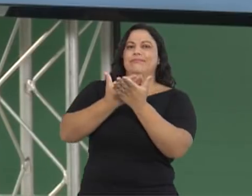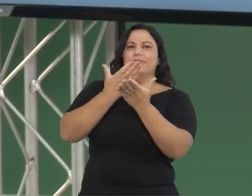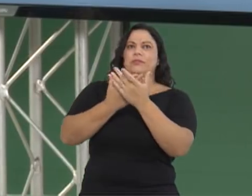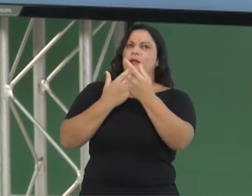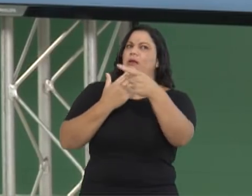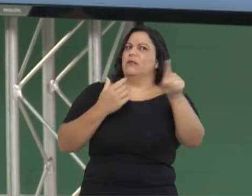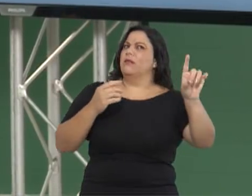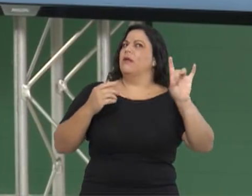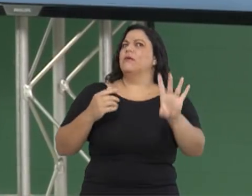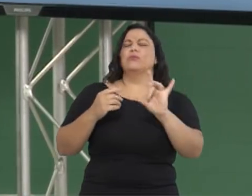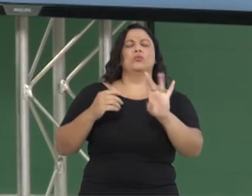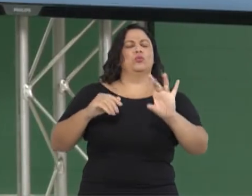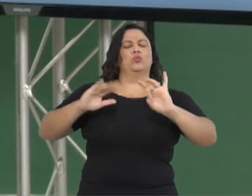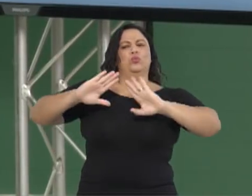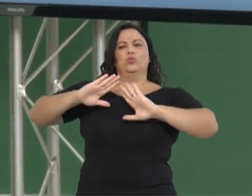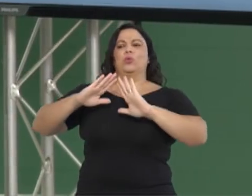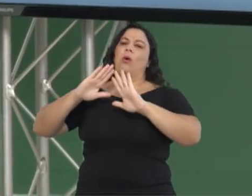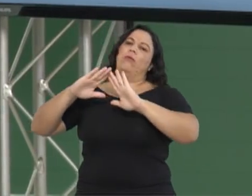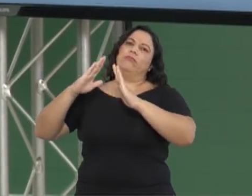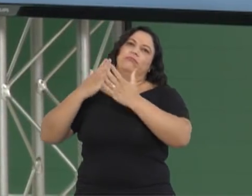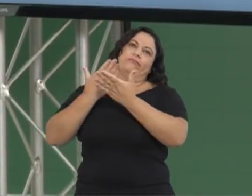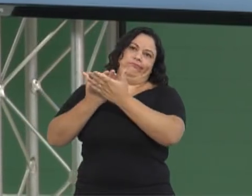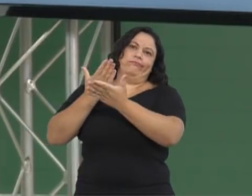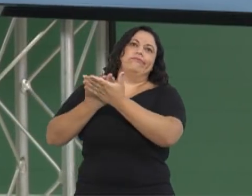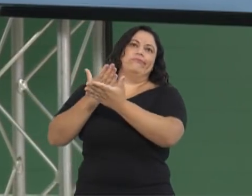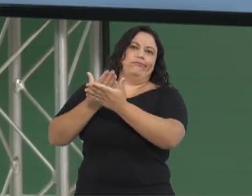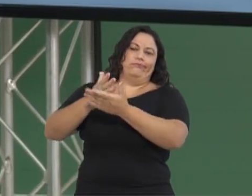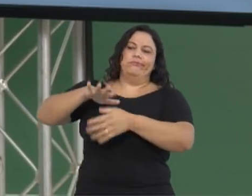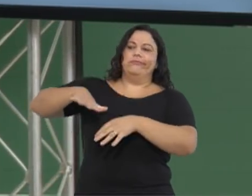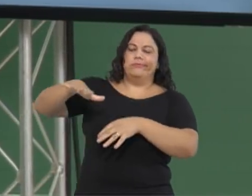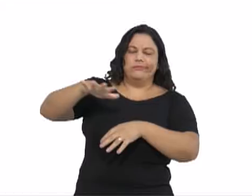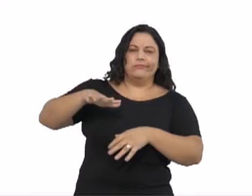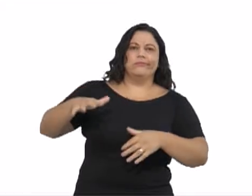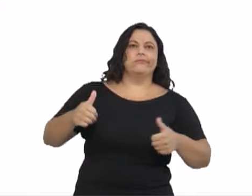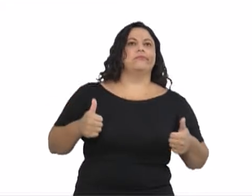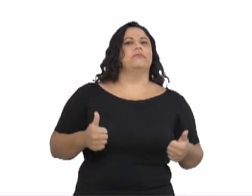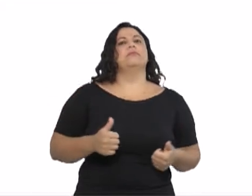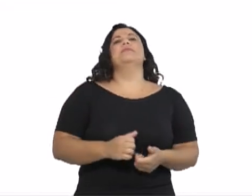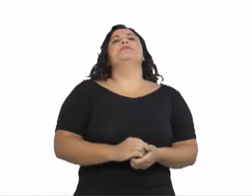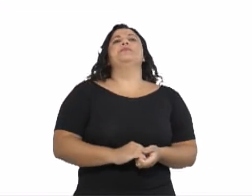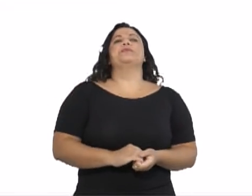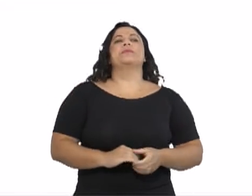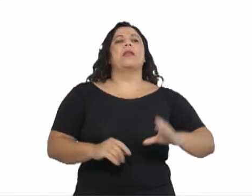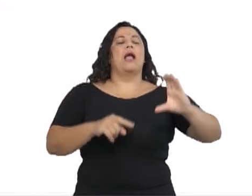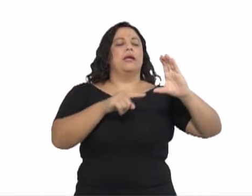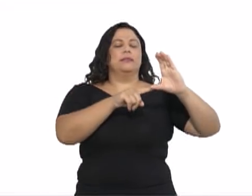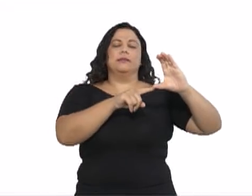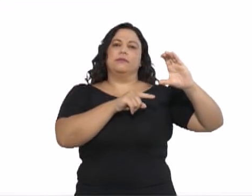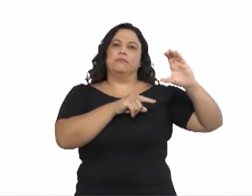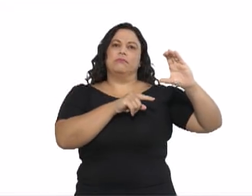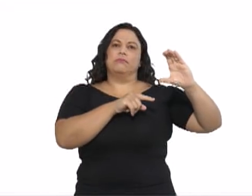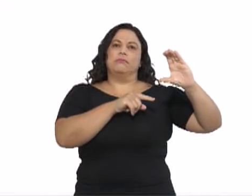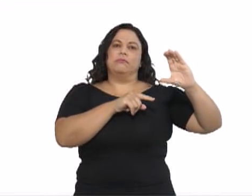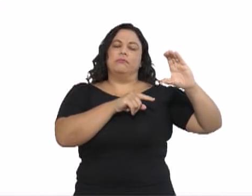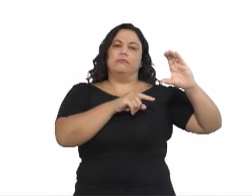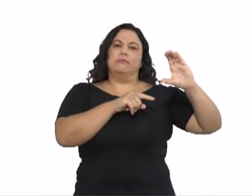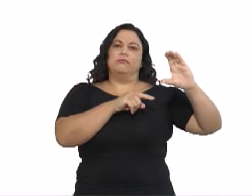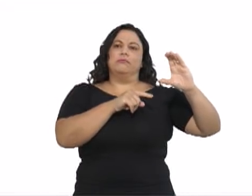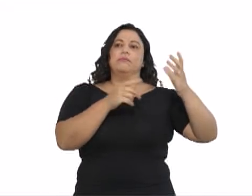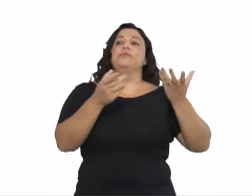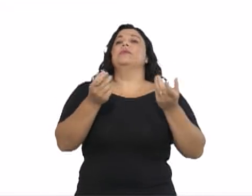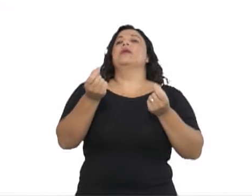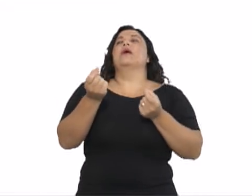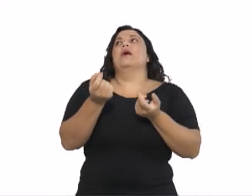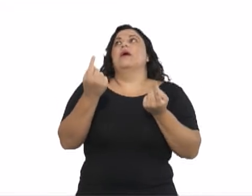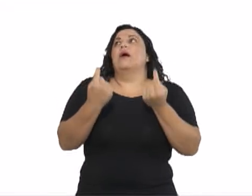só aquela da sala de aula. Letra C. Quais outras publicações, pode ser elas em inglês